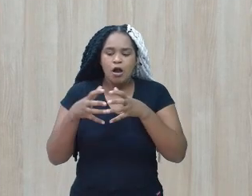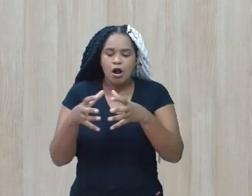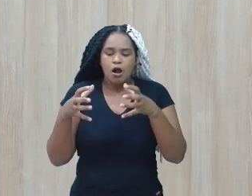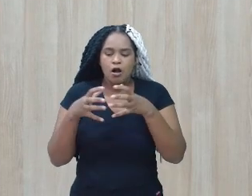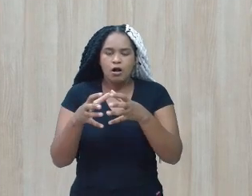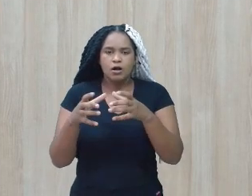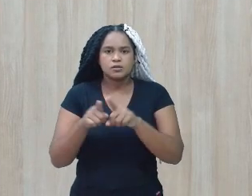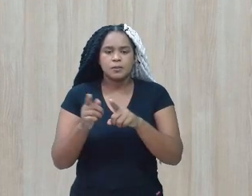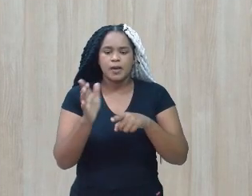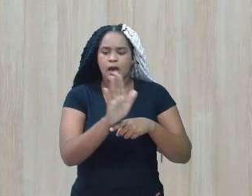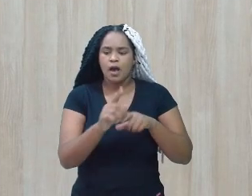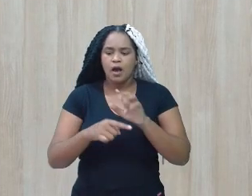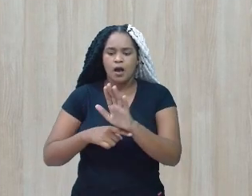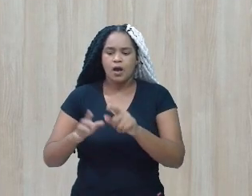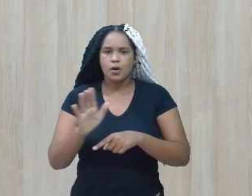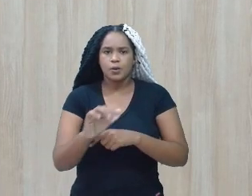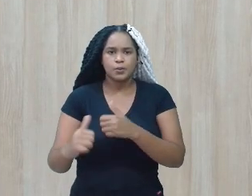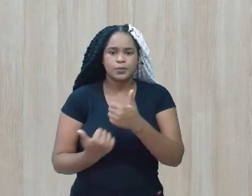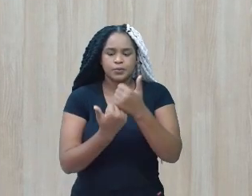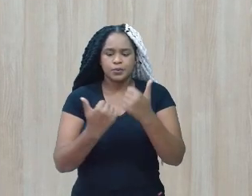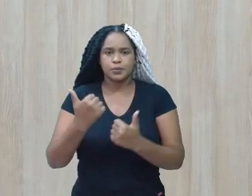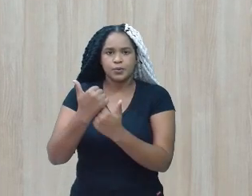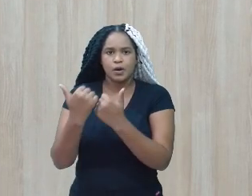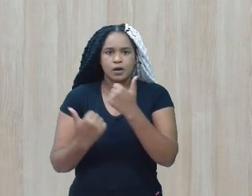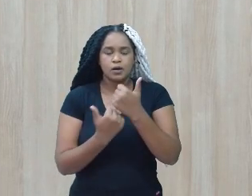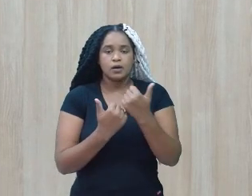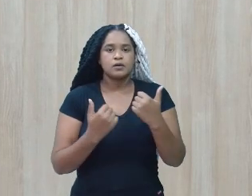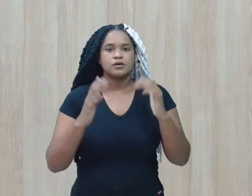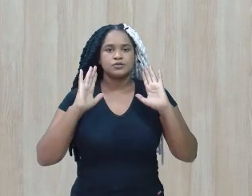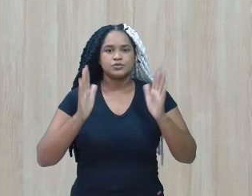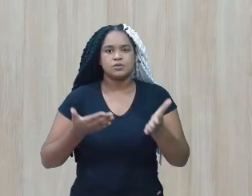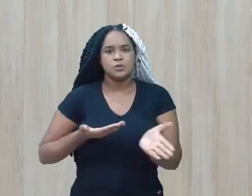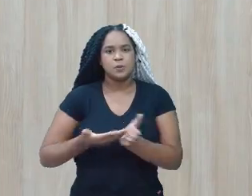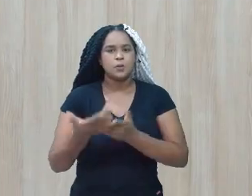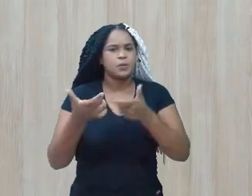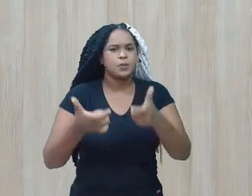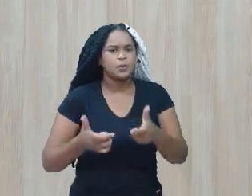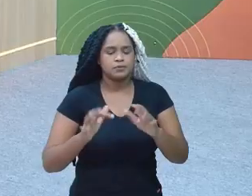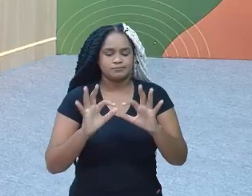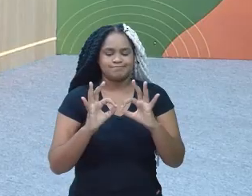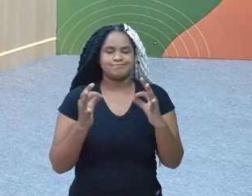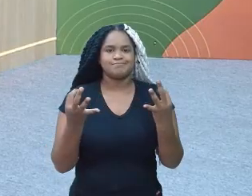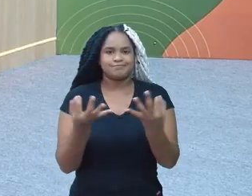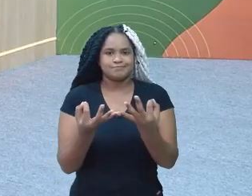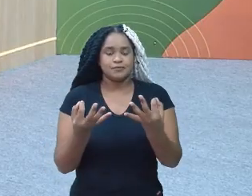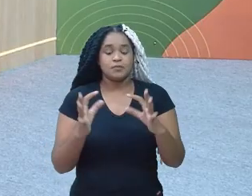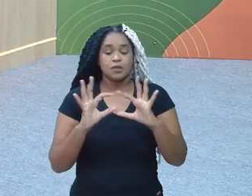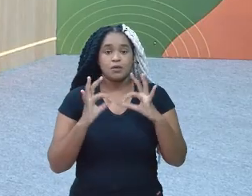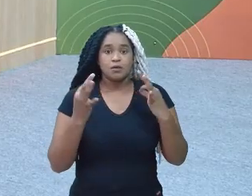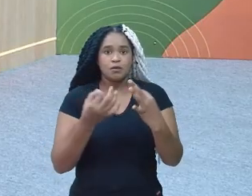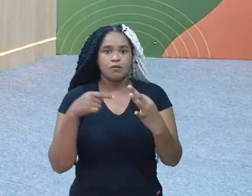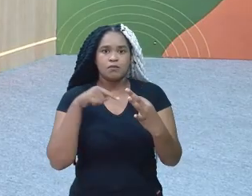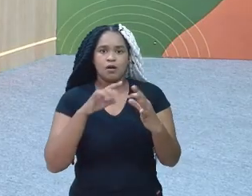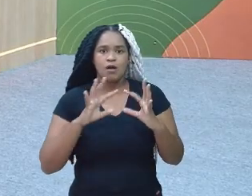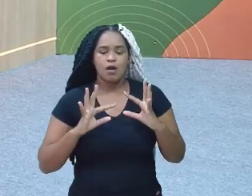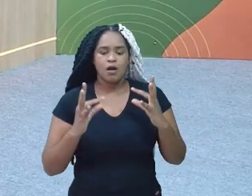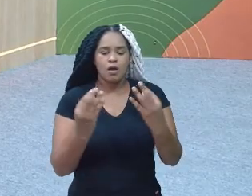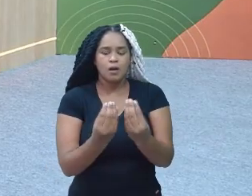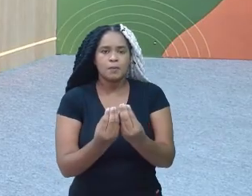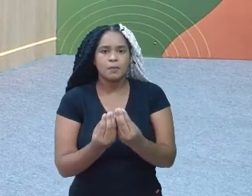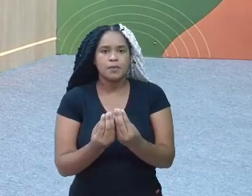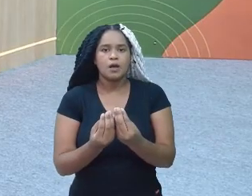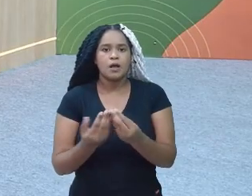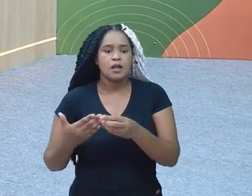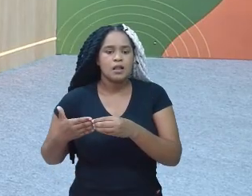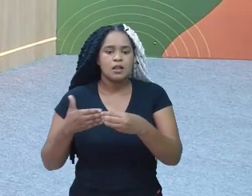cooperação, a colaboração, a afetividade já começa na família e a família leva esse estudante para a